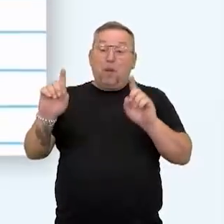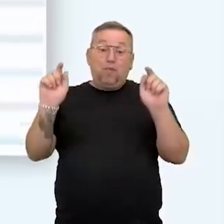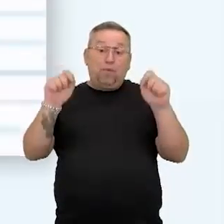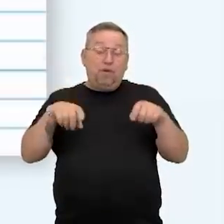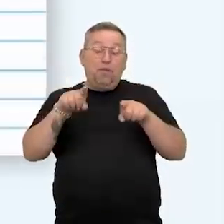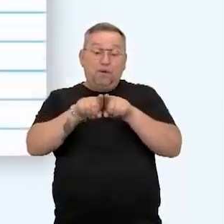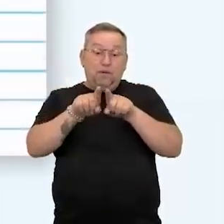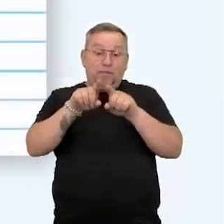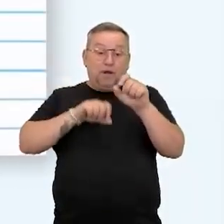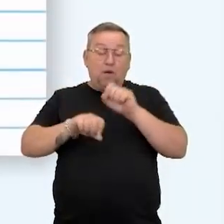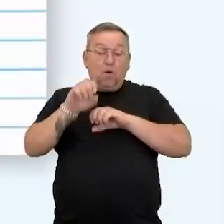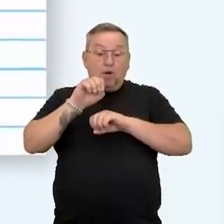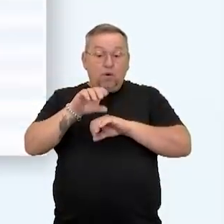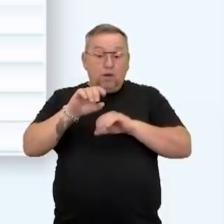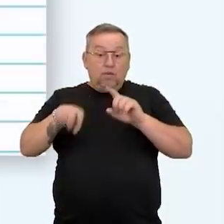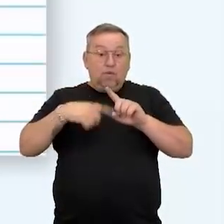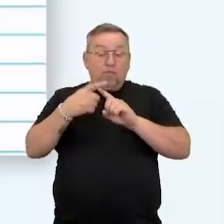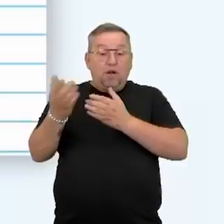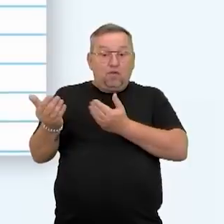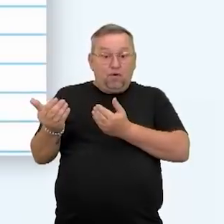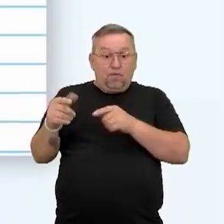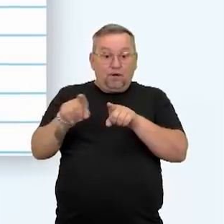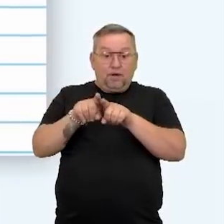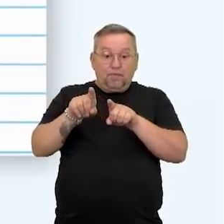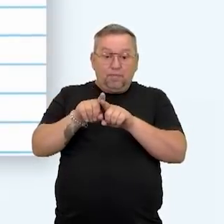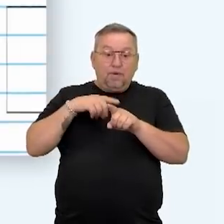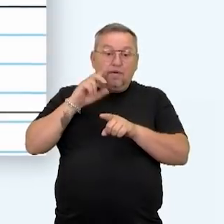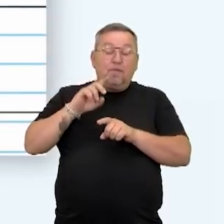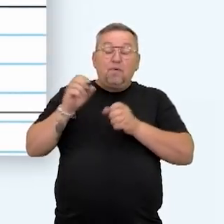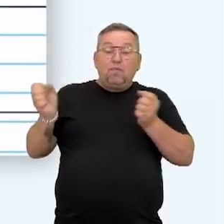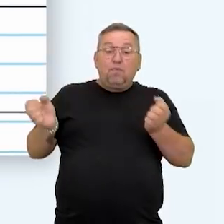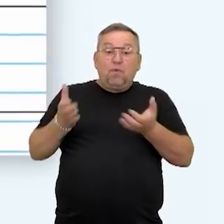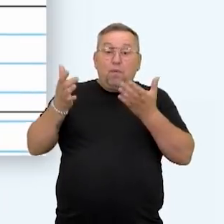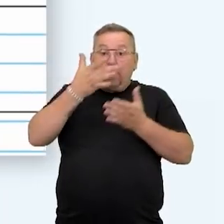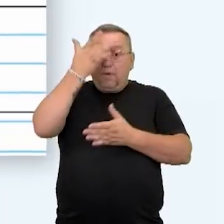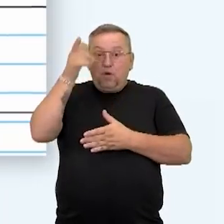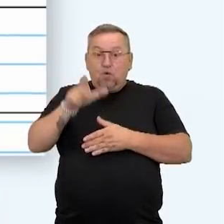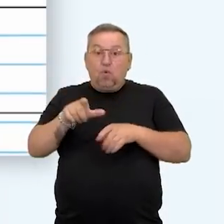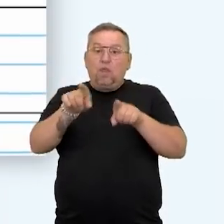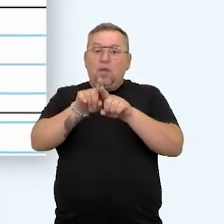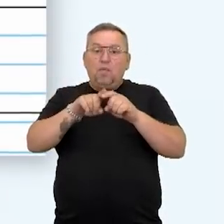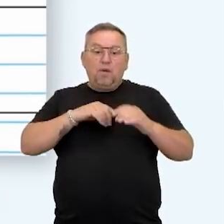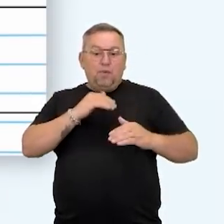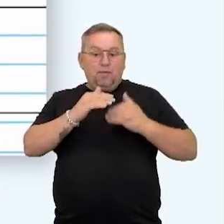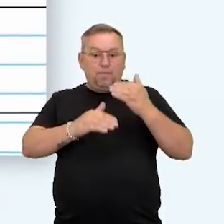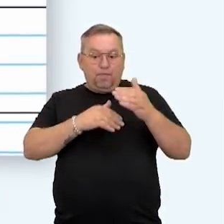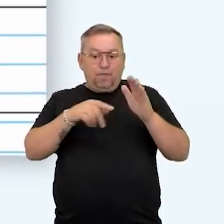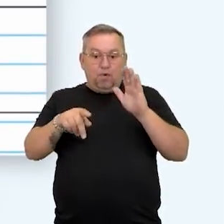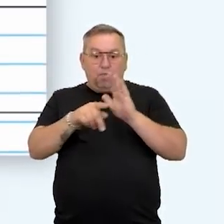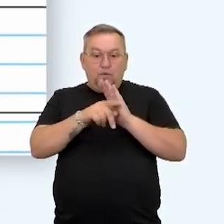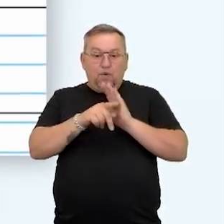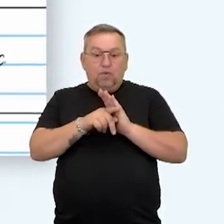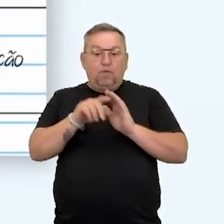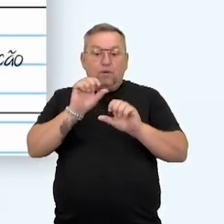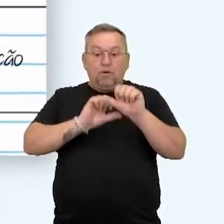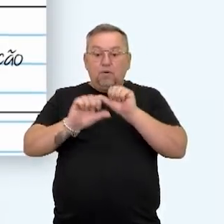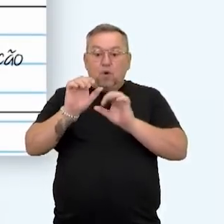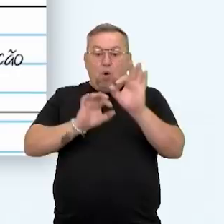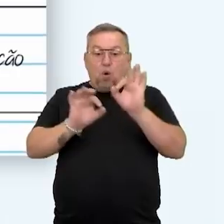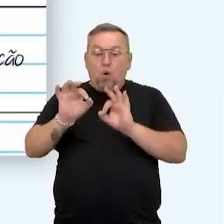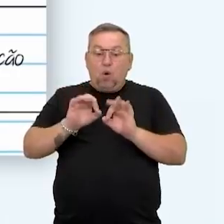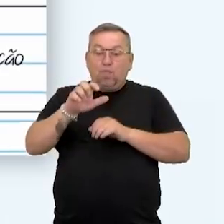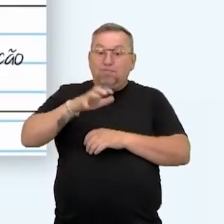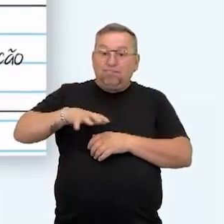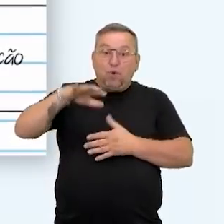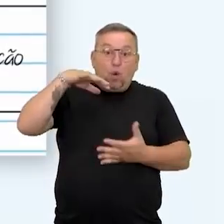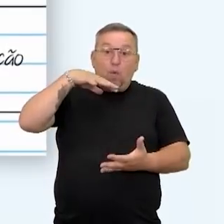estar nos referindo à educação dos mais jovens, ao estilo de se vestir das pessoas, como também a um processo constitutivo e transformador da organização espacial